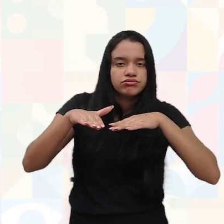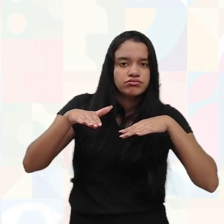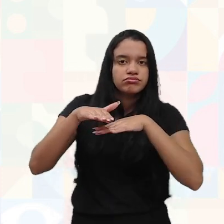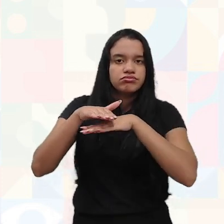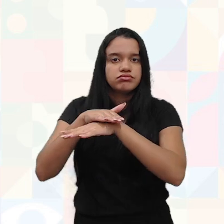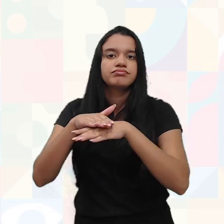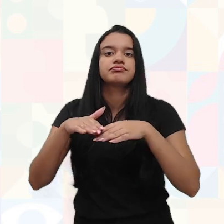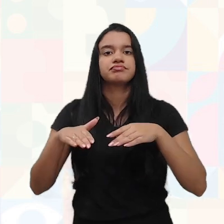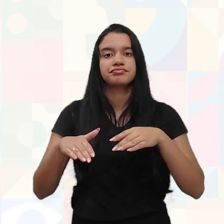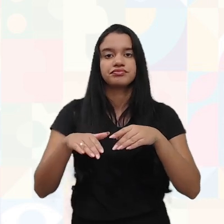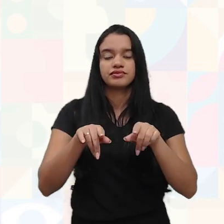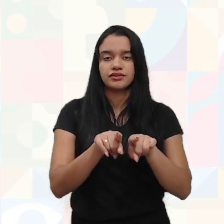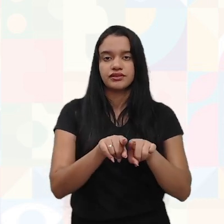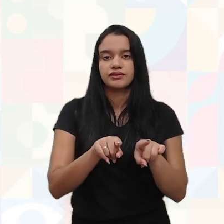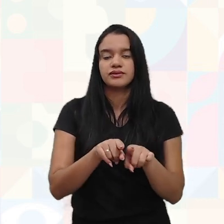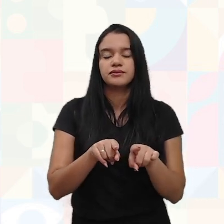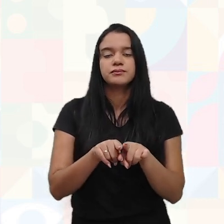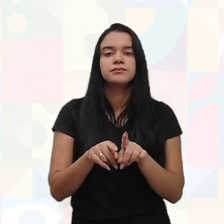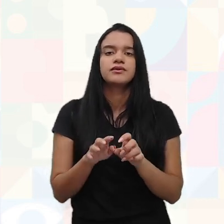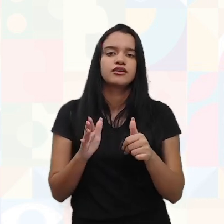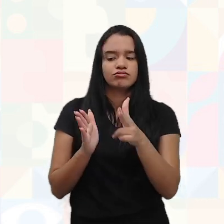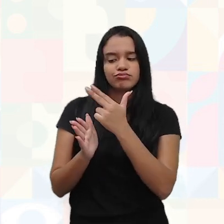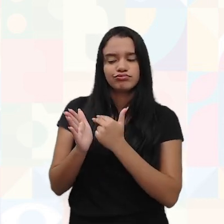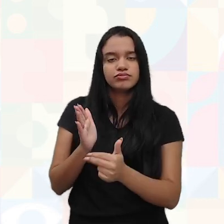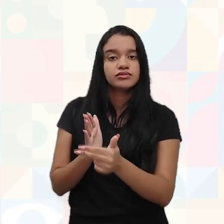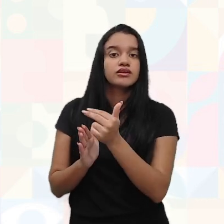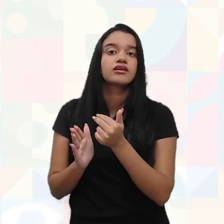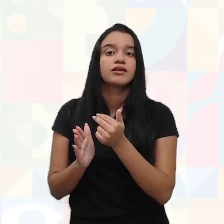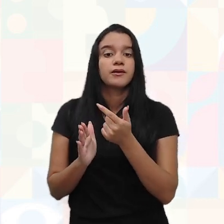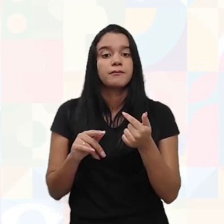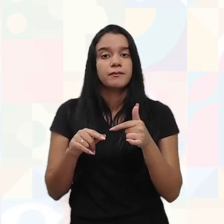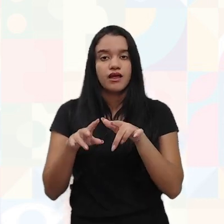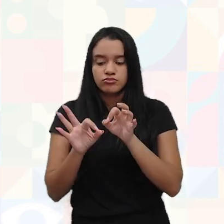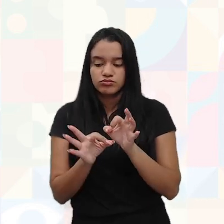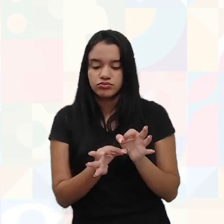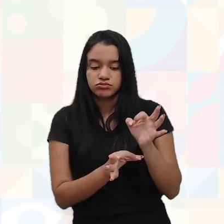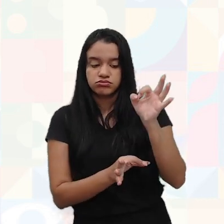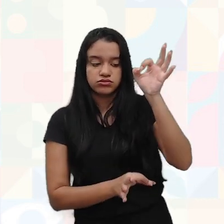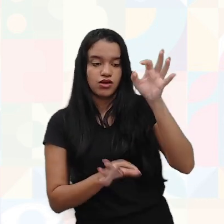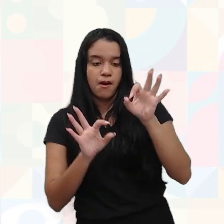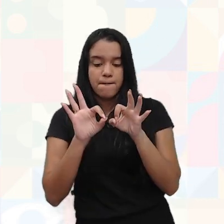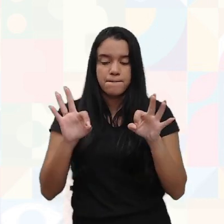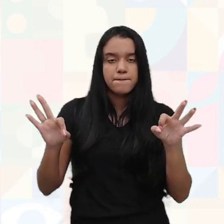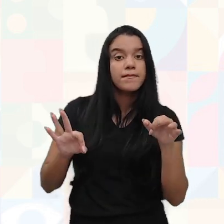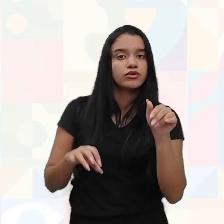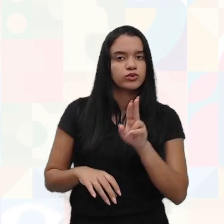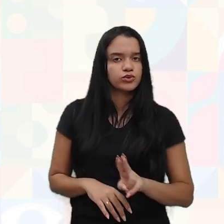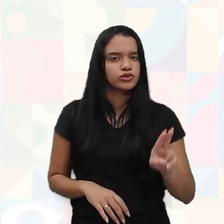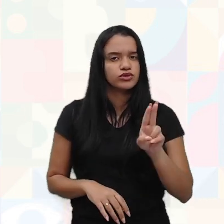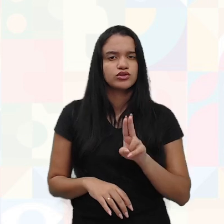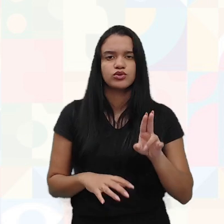esboço, para fazer levantamento, né? Então essas são as medidas que a gente vai utilizar e elas são todas